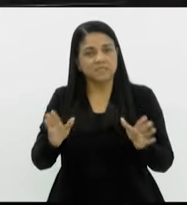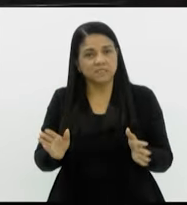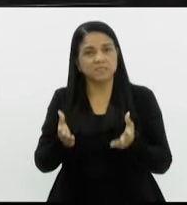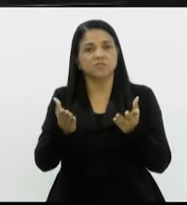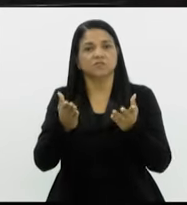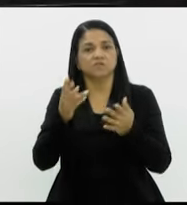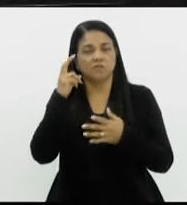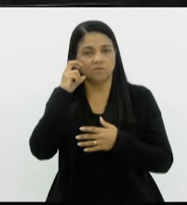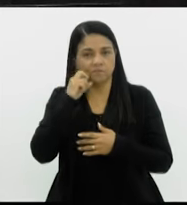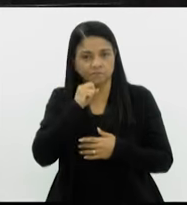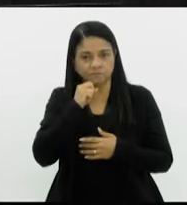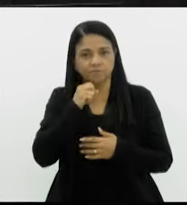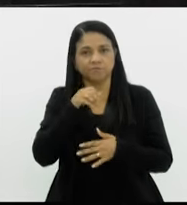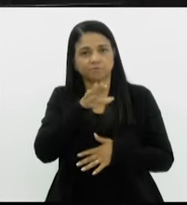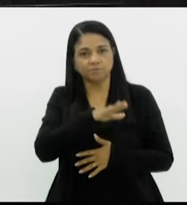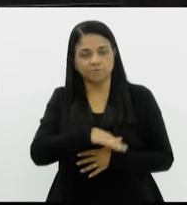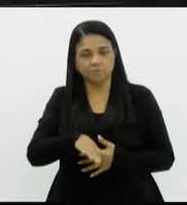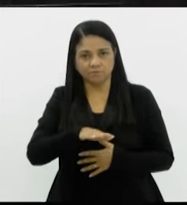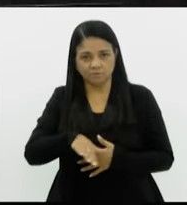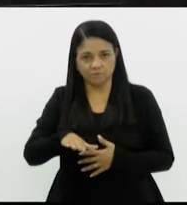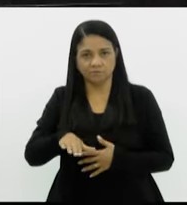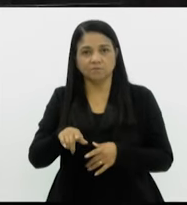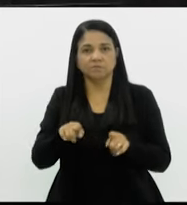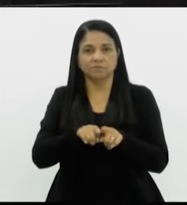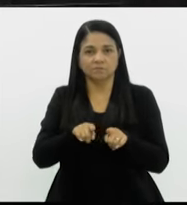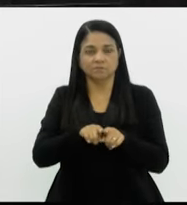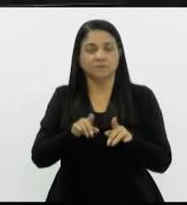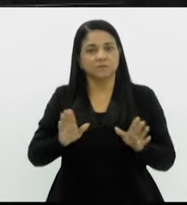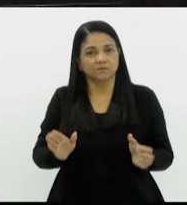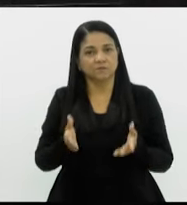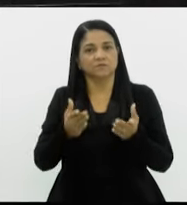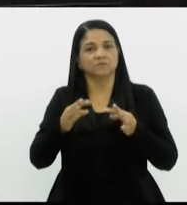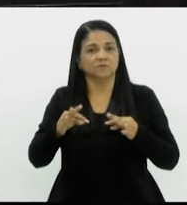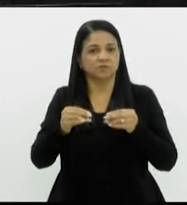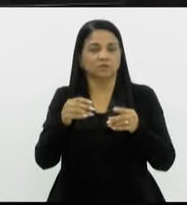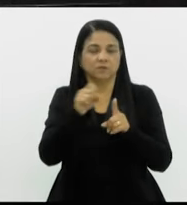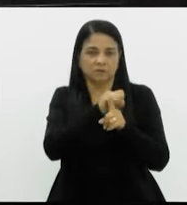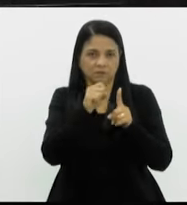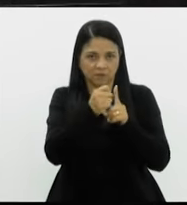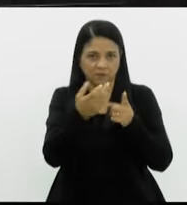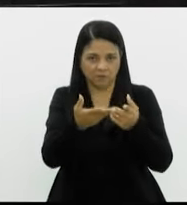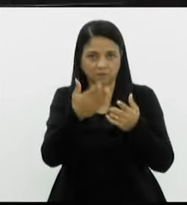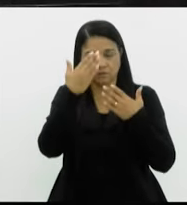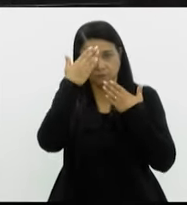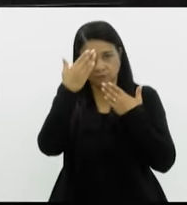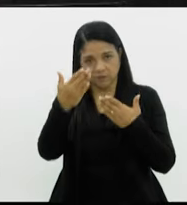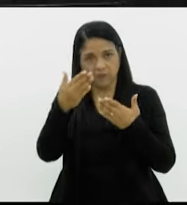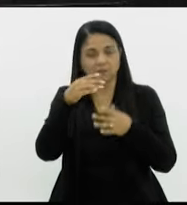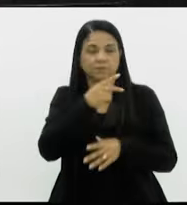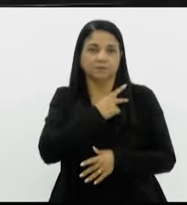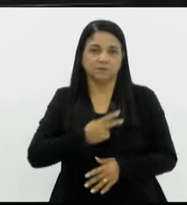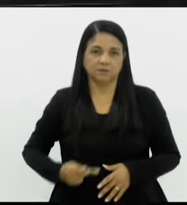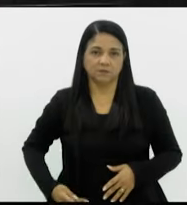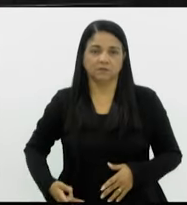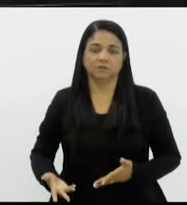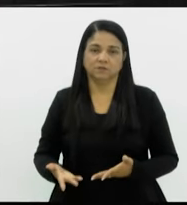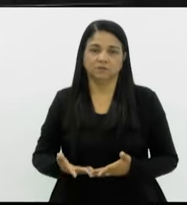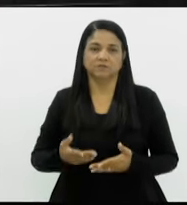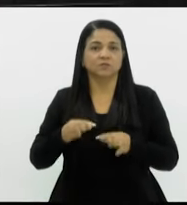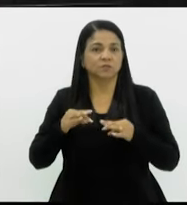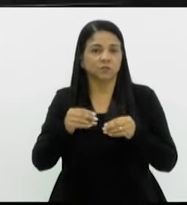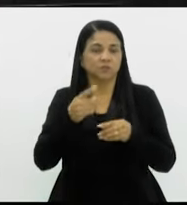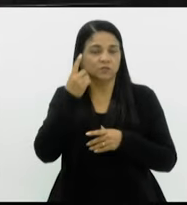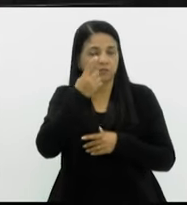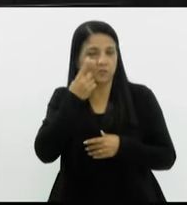à adoção a essas crianças seja também um incentivo de toda a nossa sociedade. Muito obrigada, senhora presidenta, espero que todos os deputados